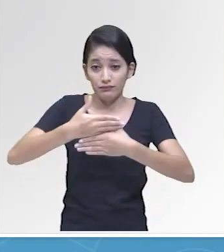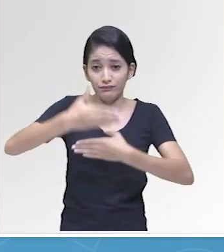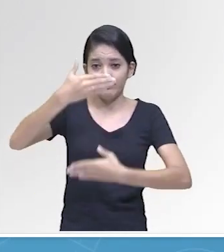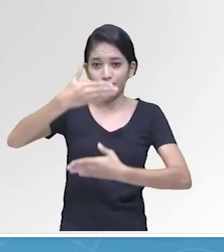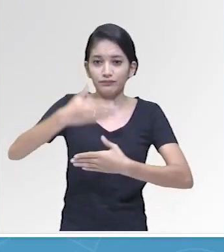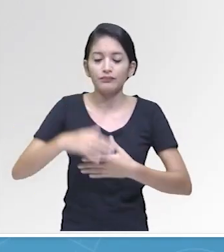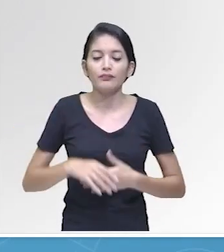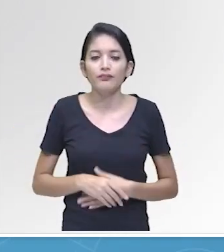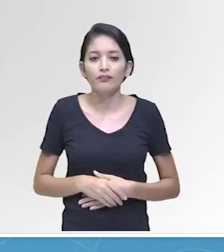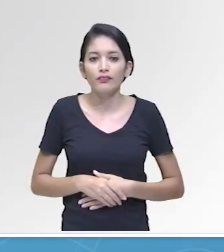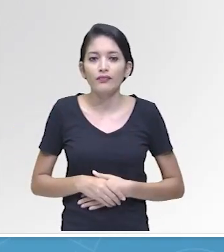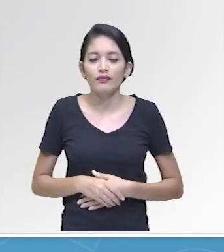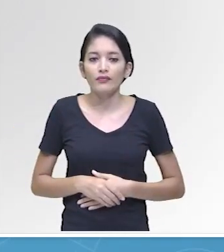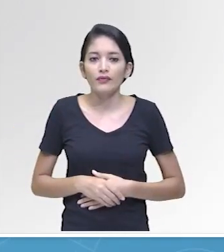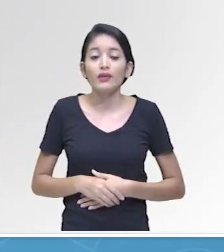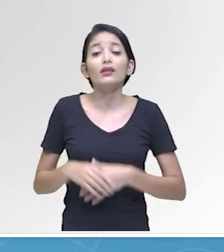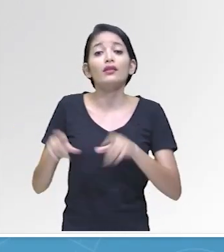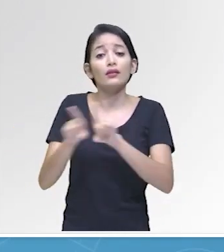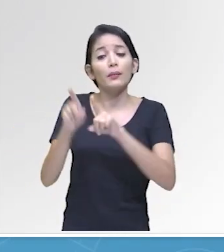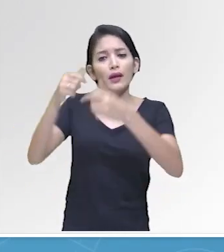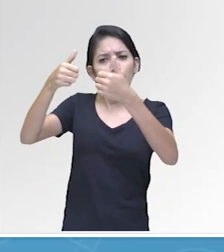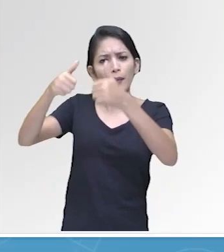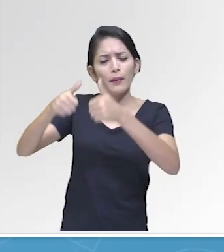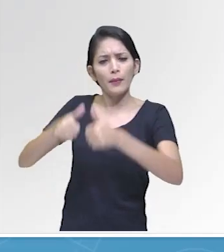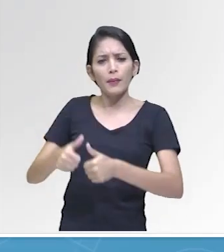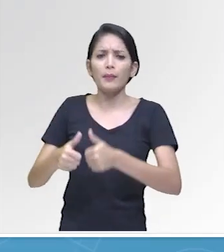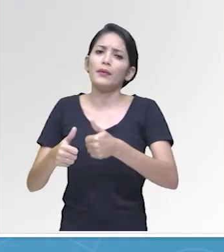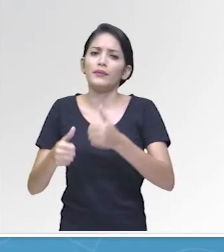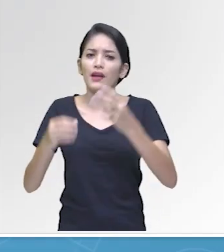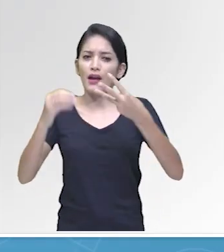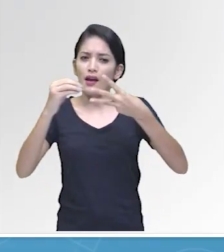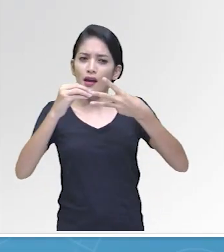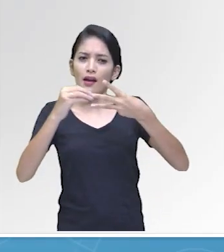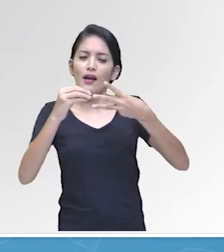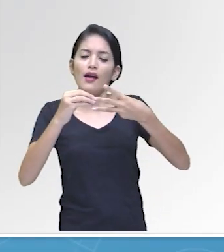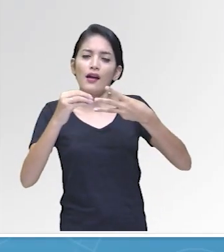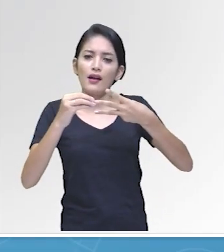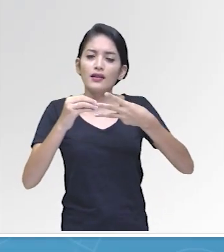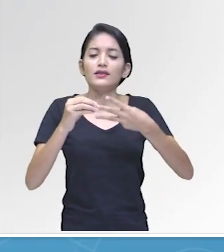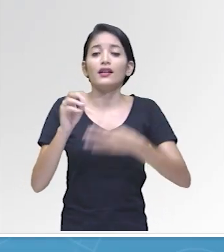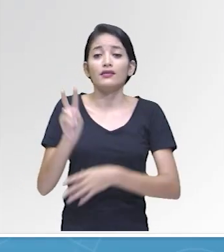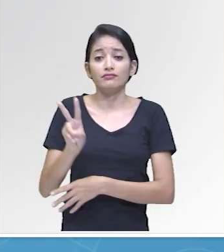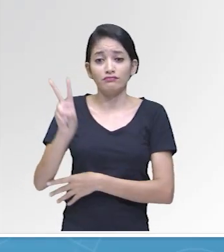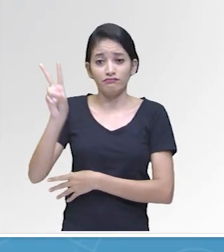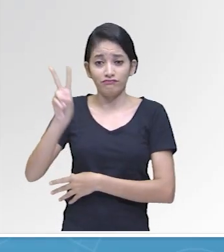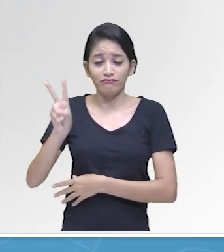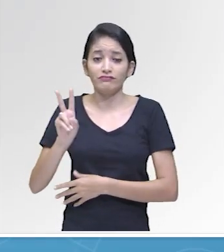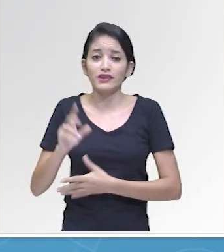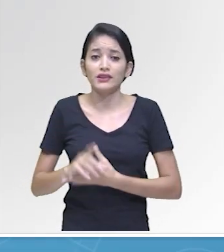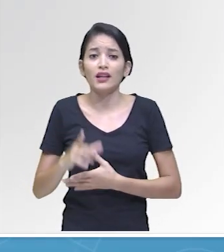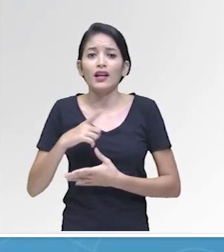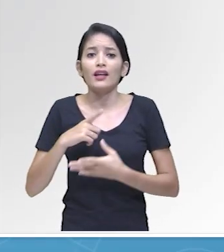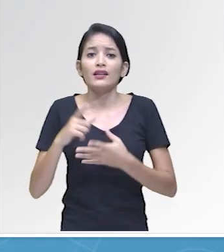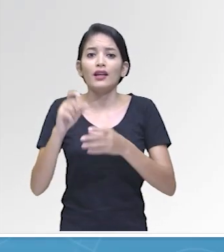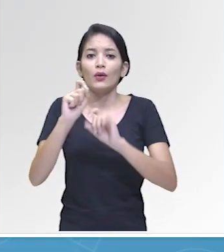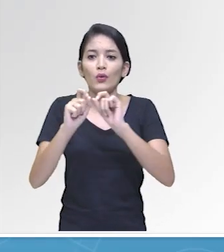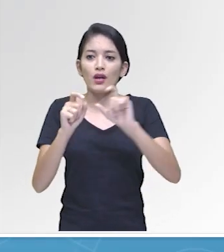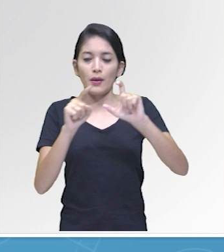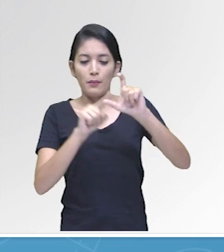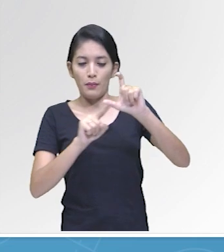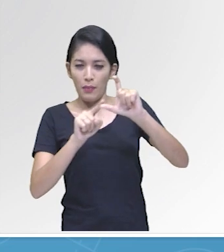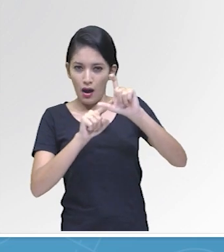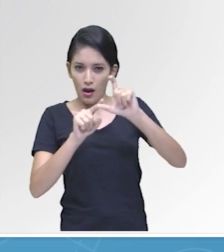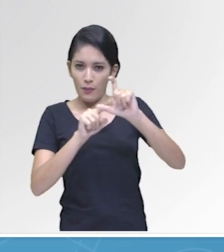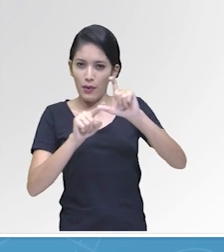disso, vamos analisar novamente aqui a célula vegetal. Ela possui grandes vacúolos, que